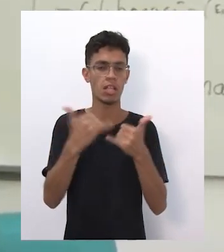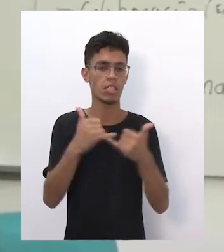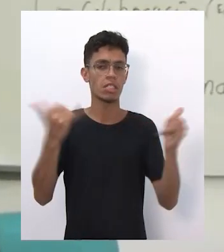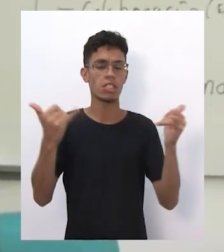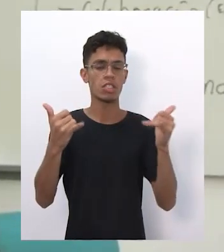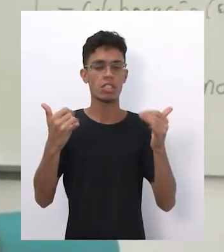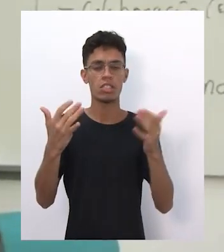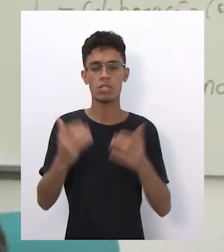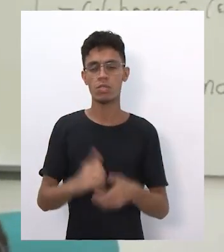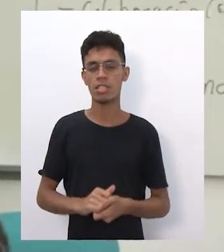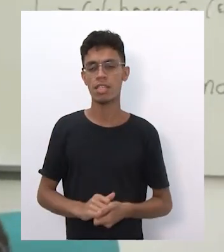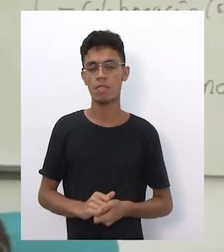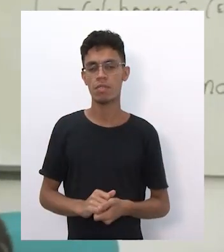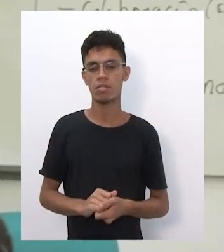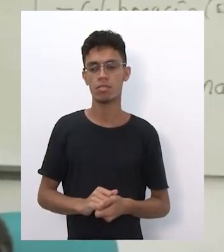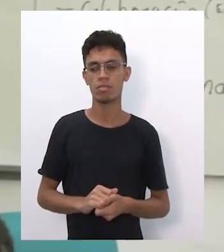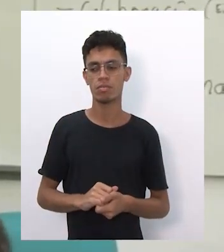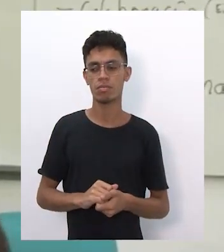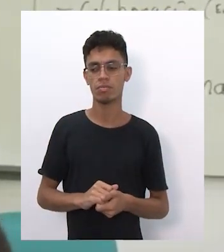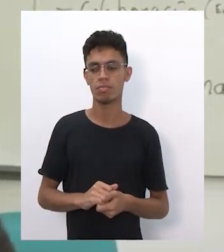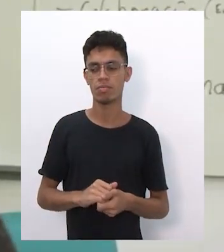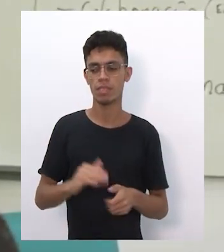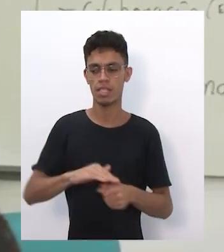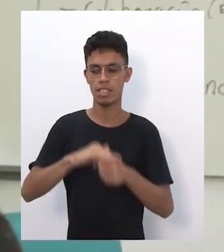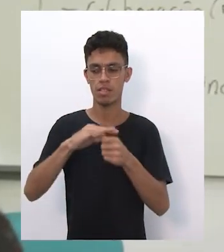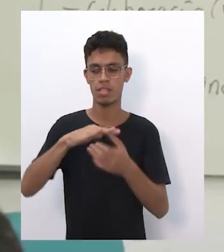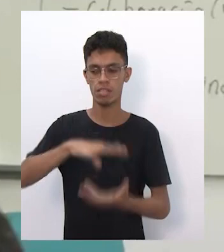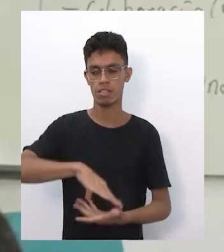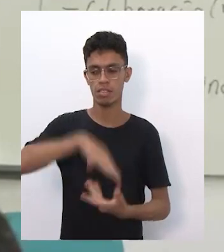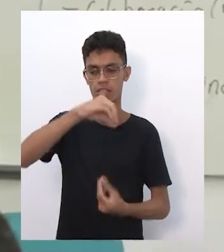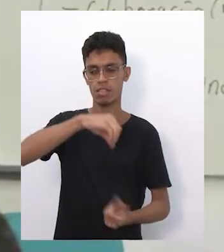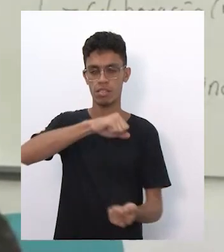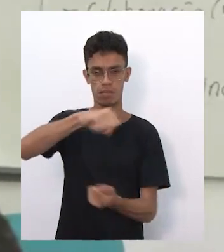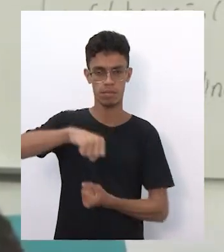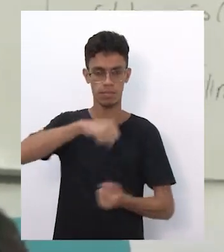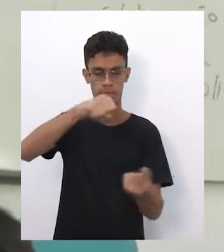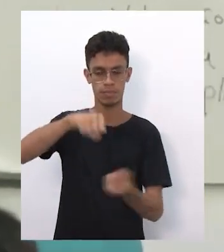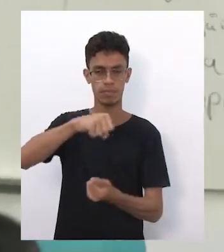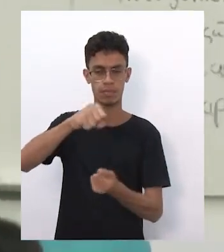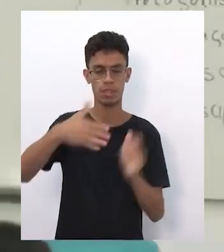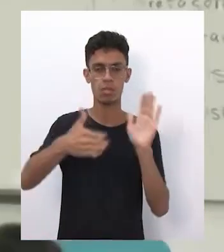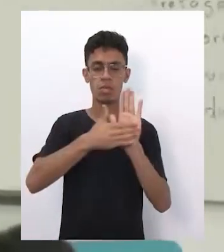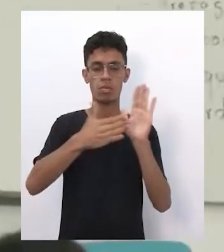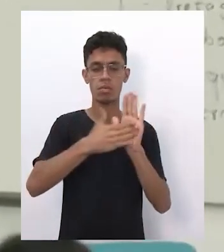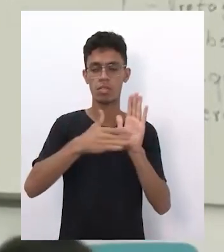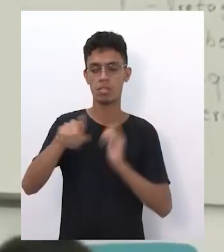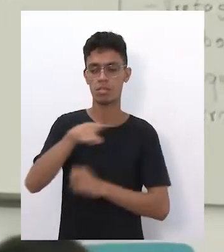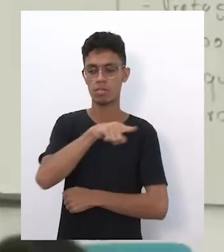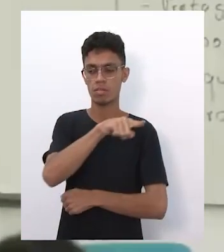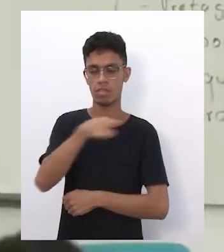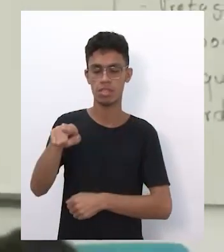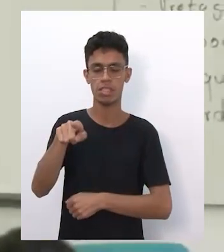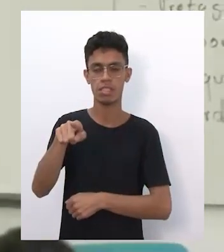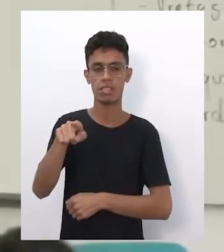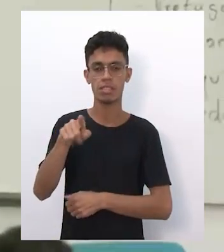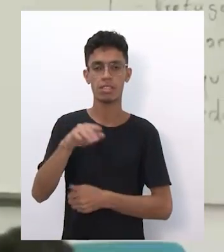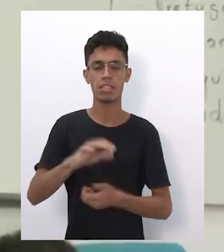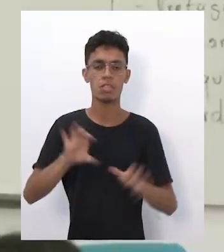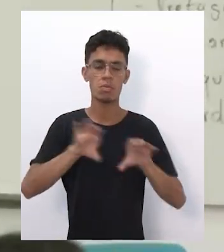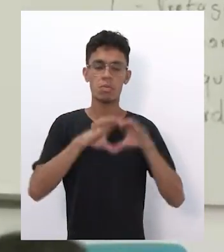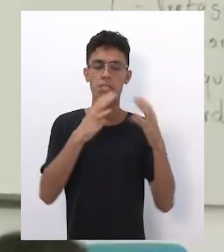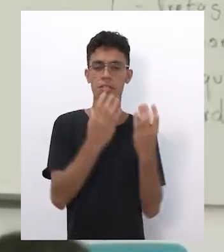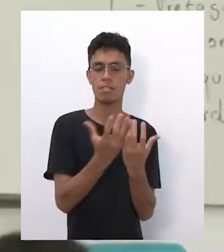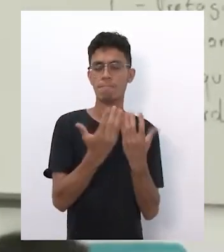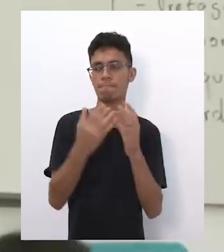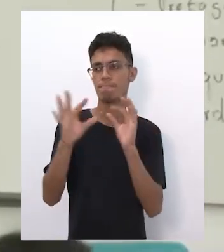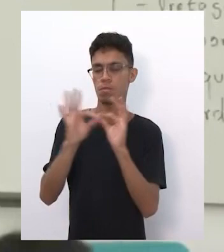energia sustentável. A questão que eu proponho para vocês é uma comunidade que esteja